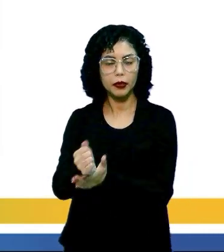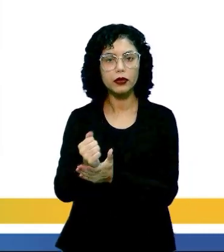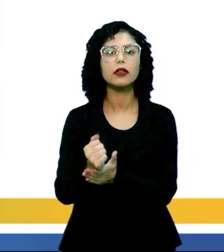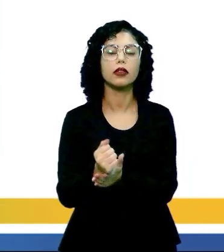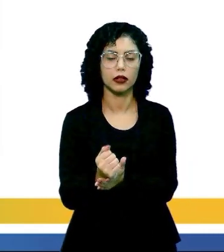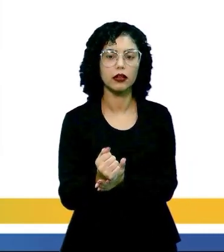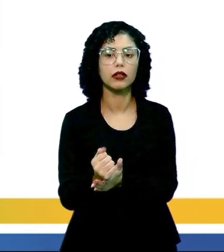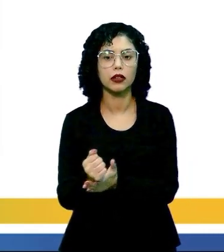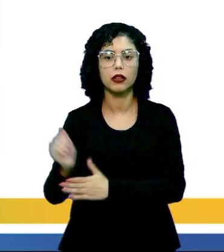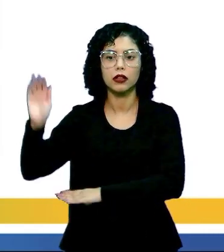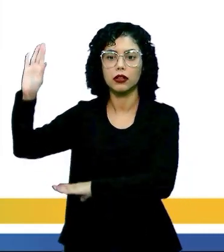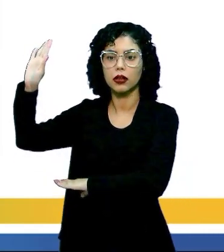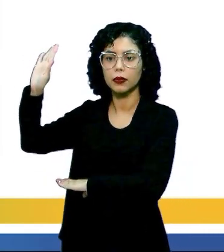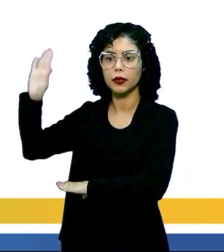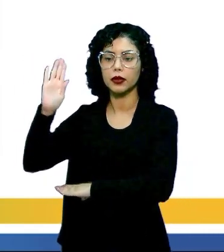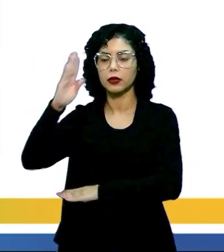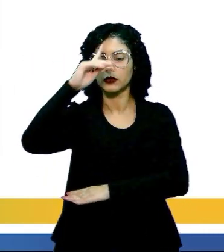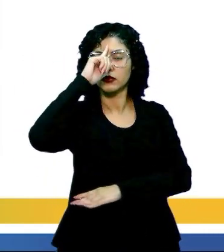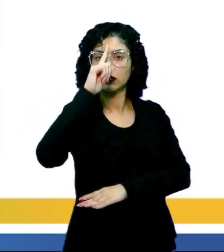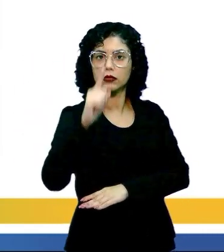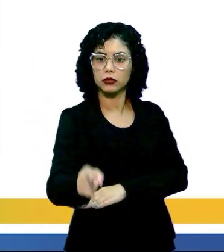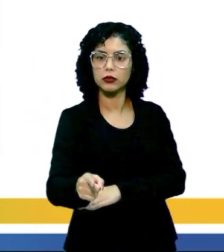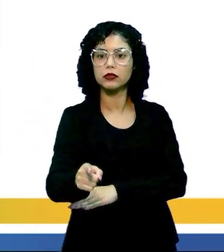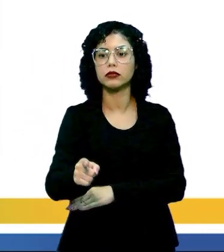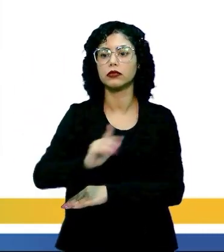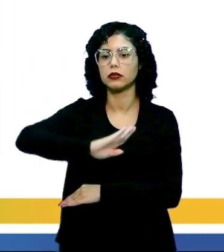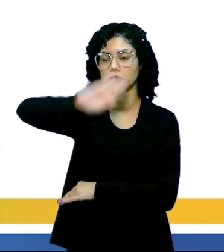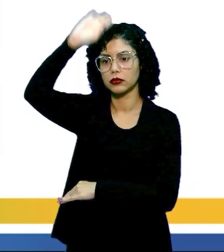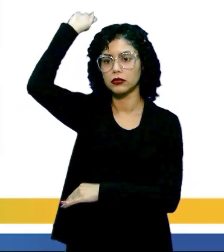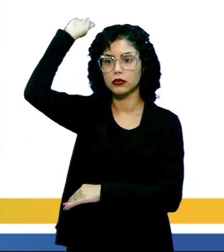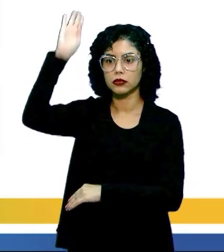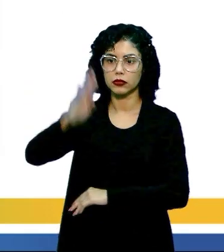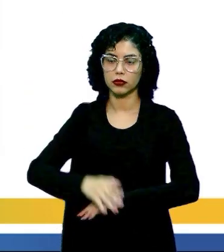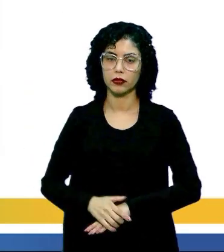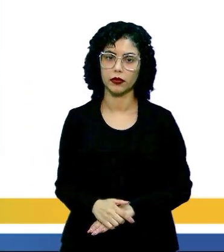capturados nas campanhas militares do exército romano.